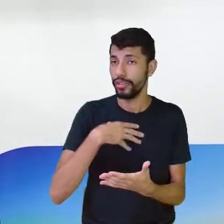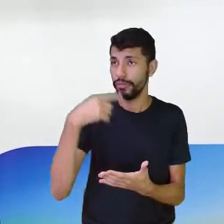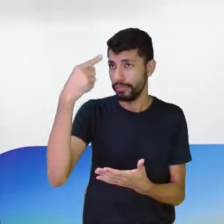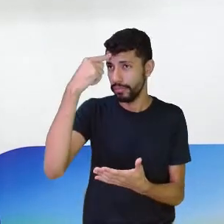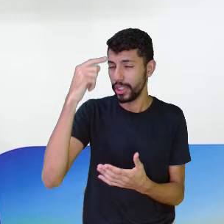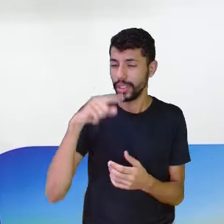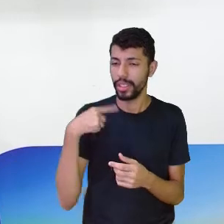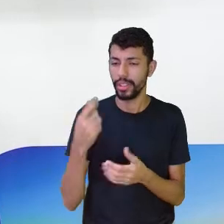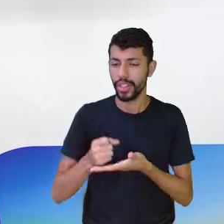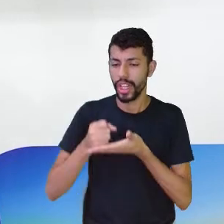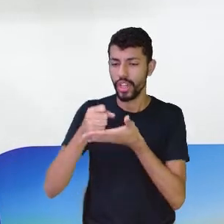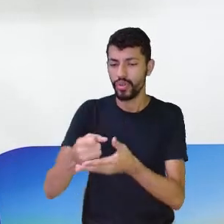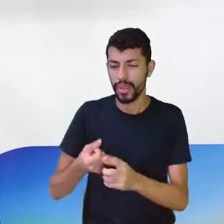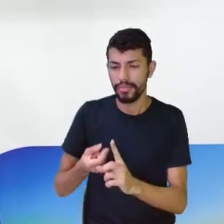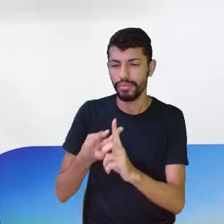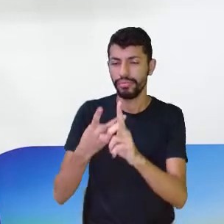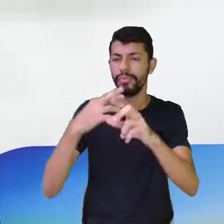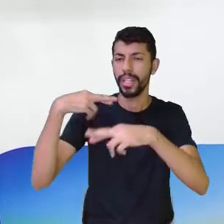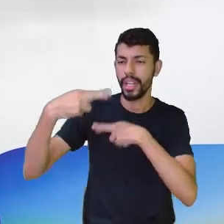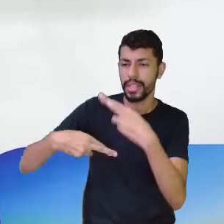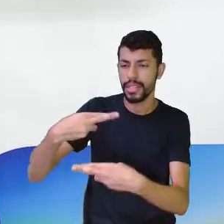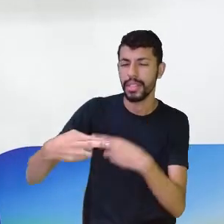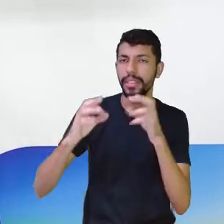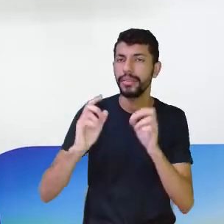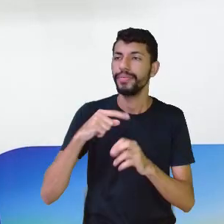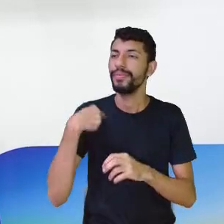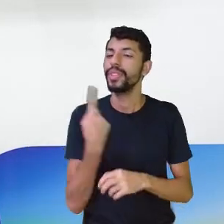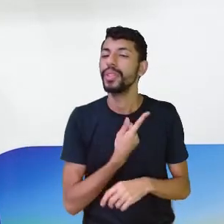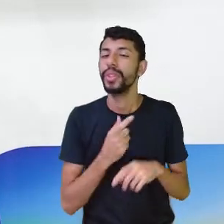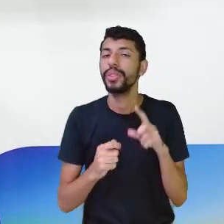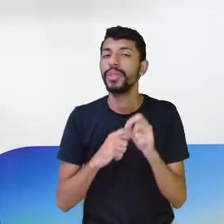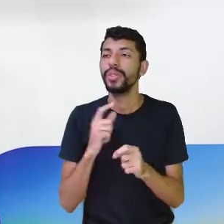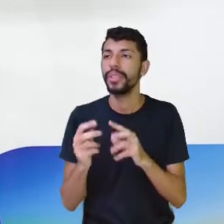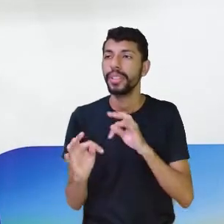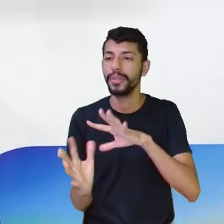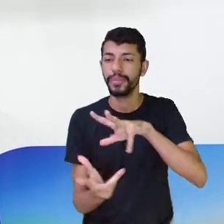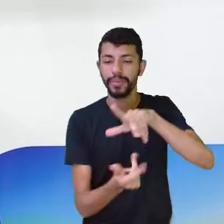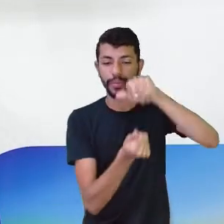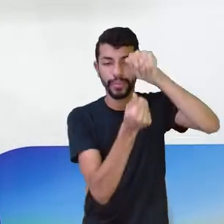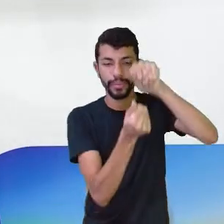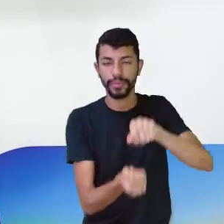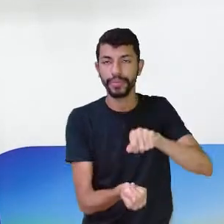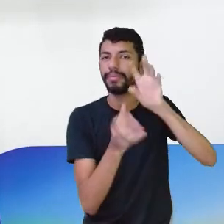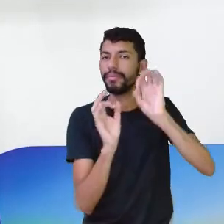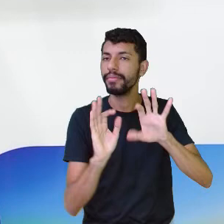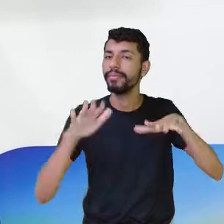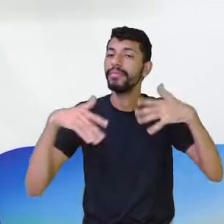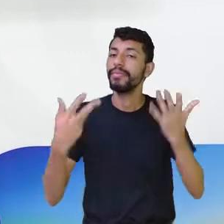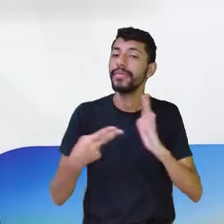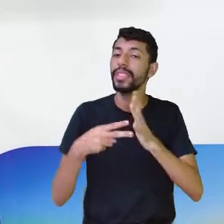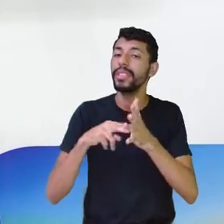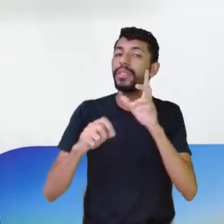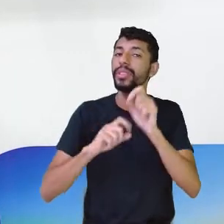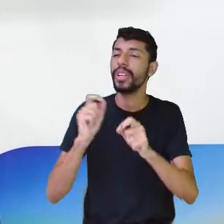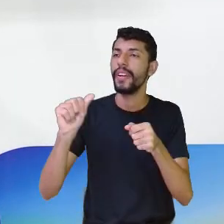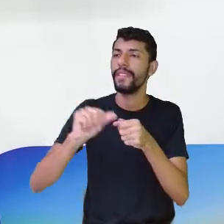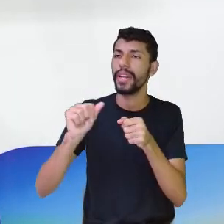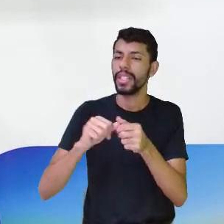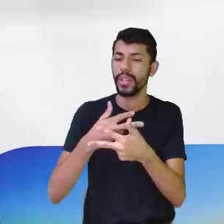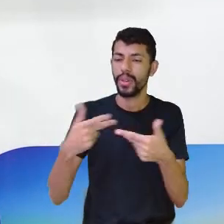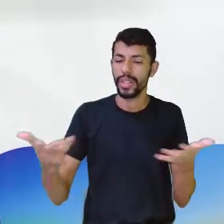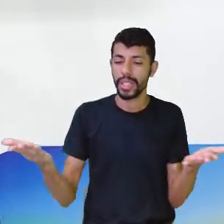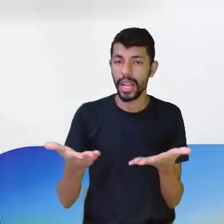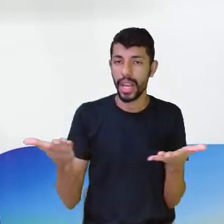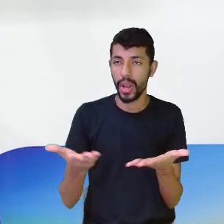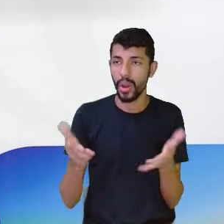ajuda, quando a gente contribui, quando nós reciclamos, nós estamos sendo sustentáveis. Ou seja, fazendo coisas agora no